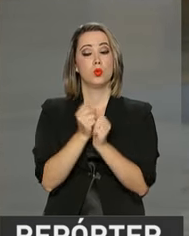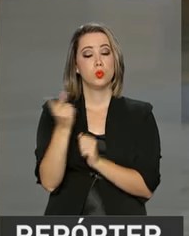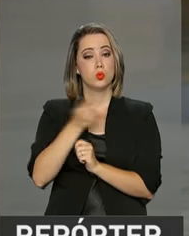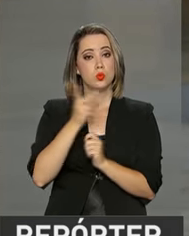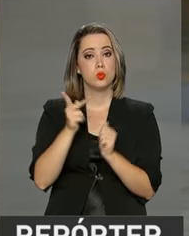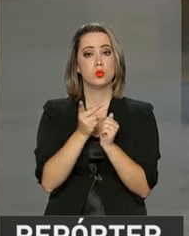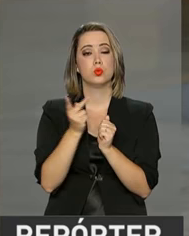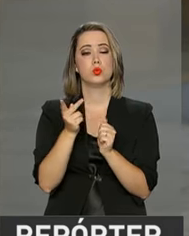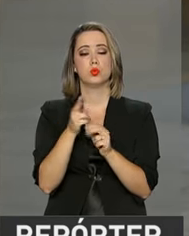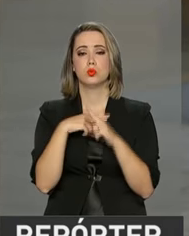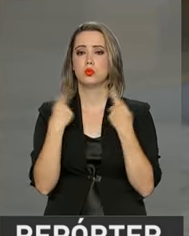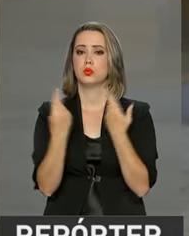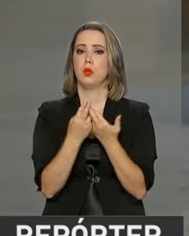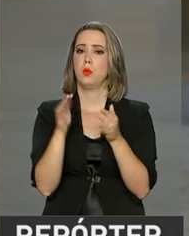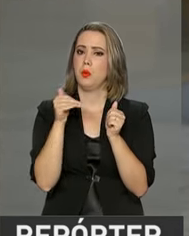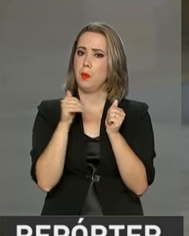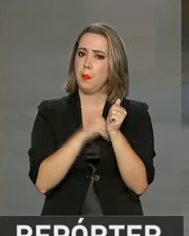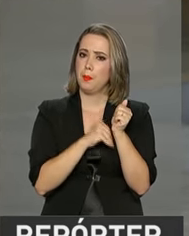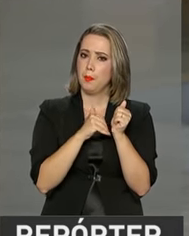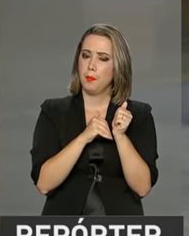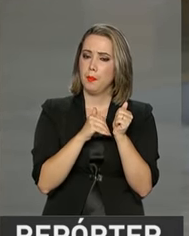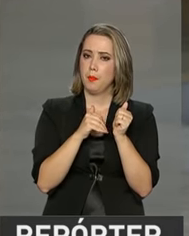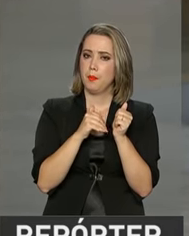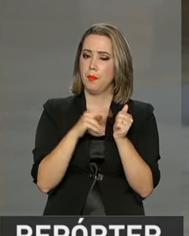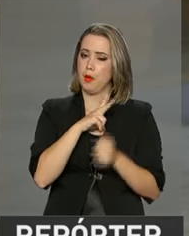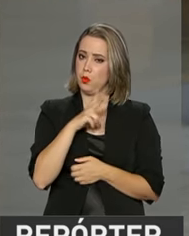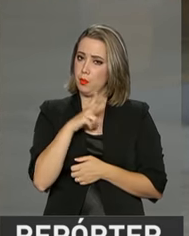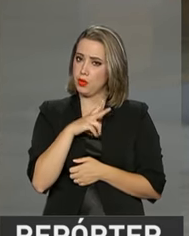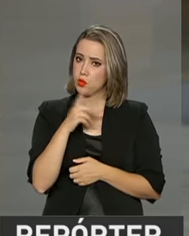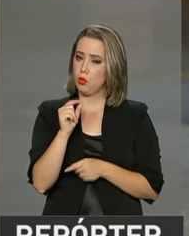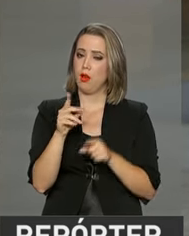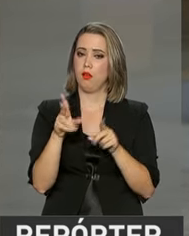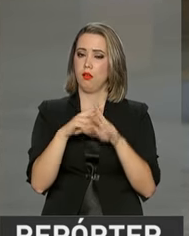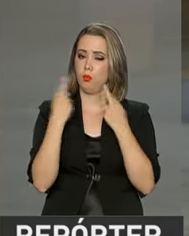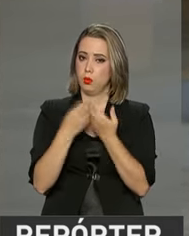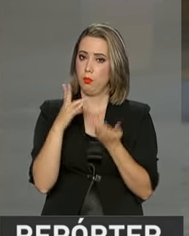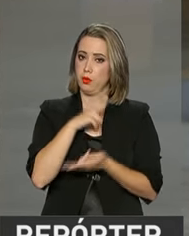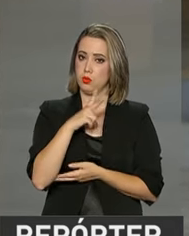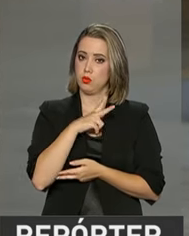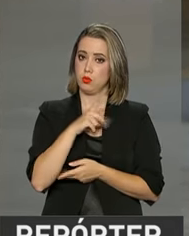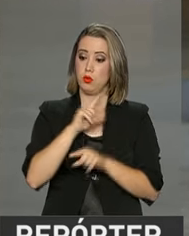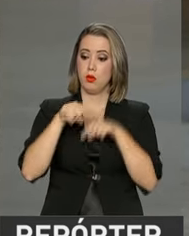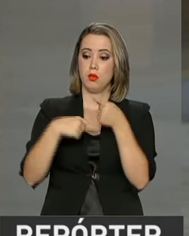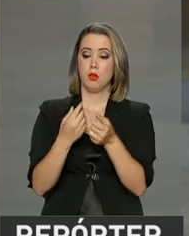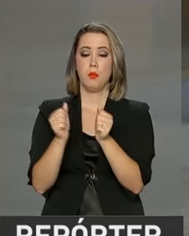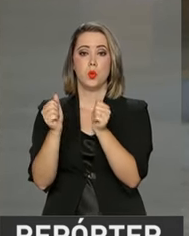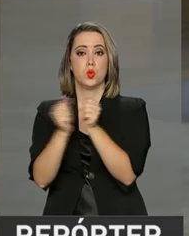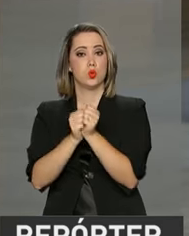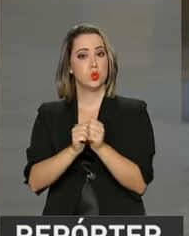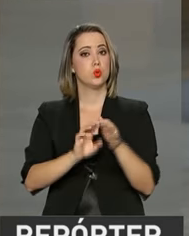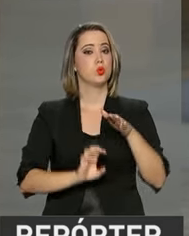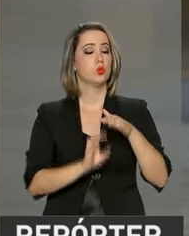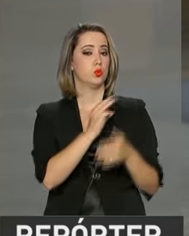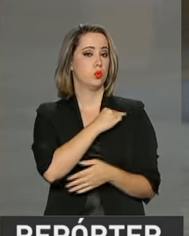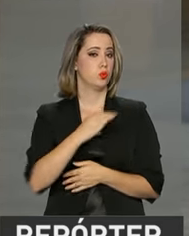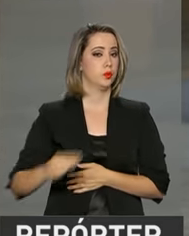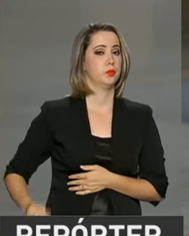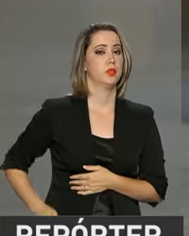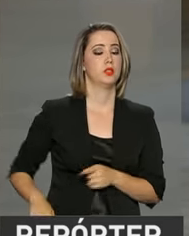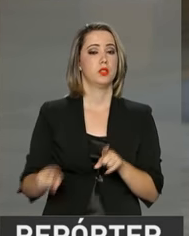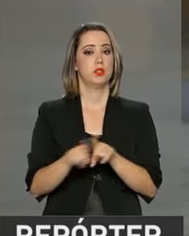tiveram uma reunião privada seguida de uma reunião em que participaram ministros e empresários do brasil e da espanha